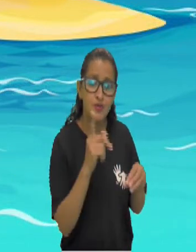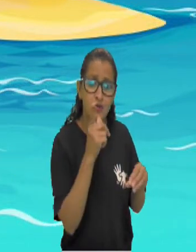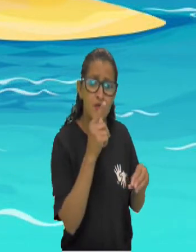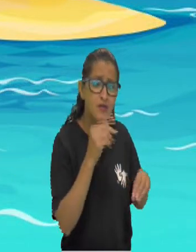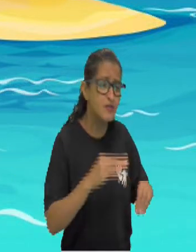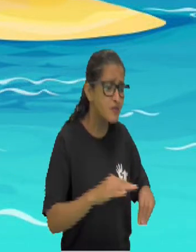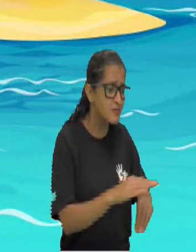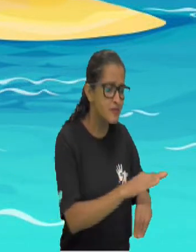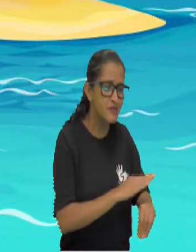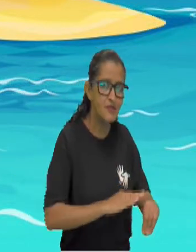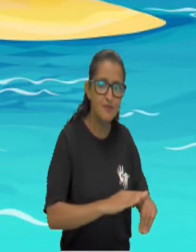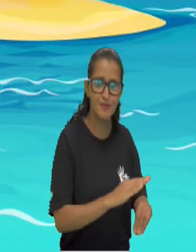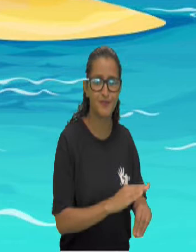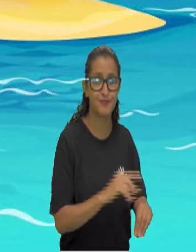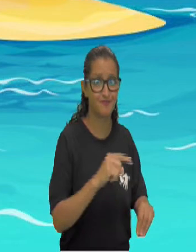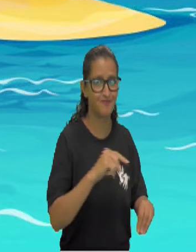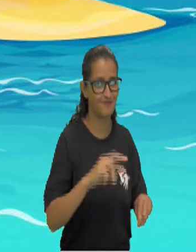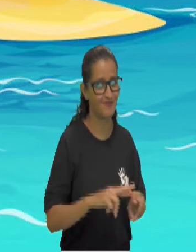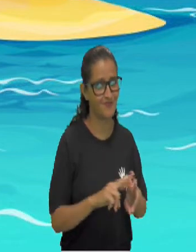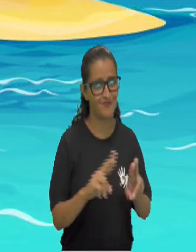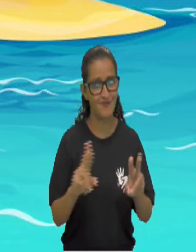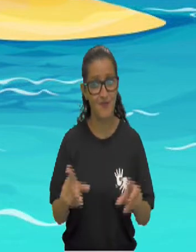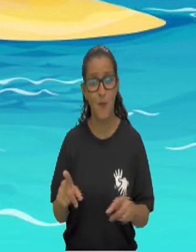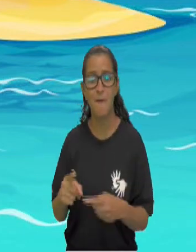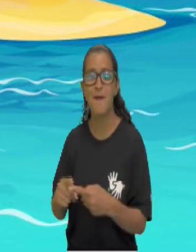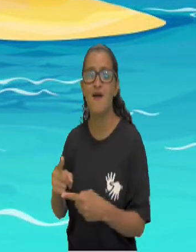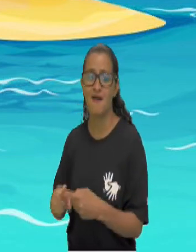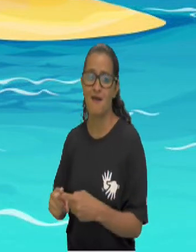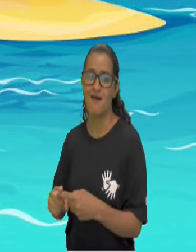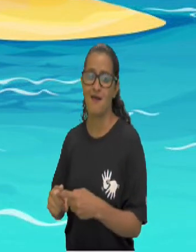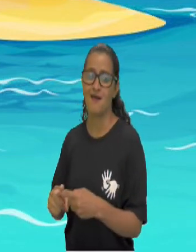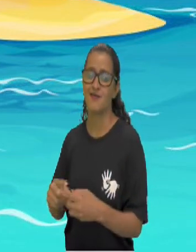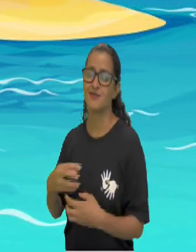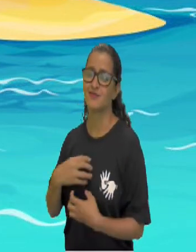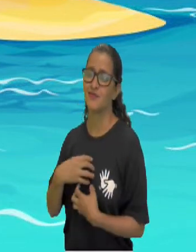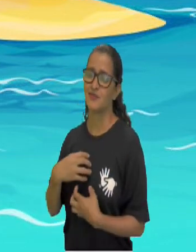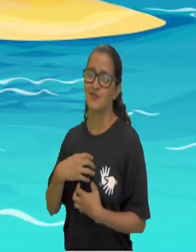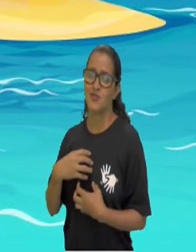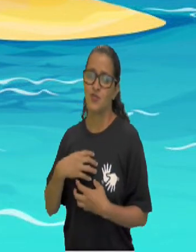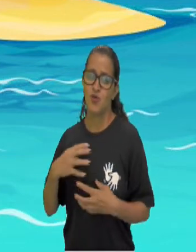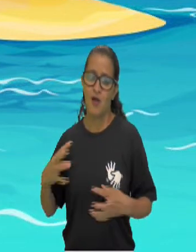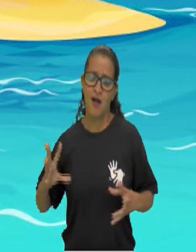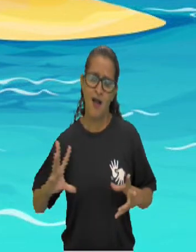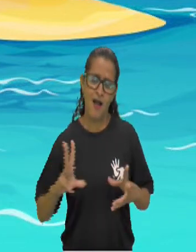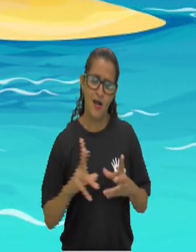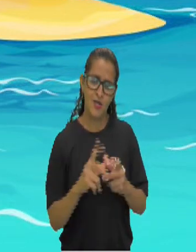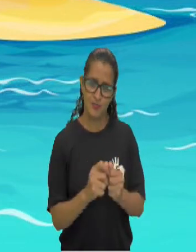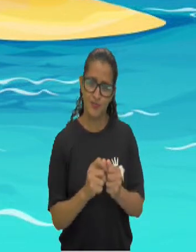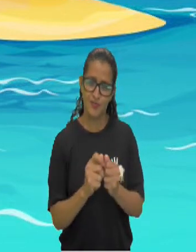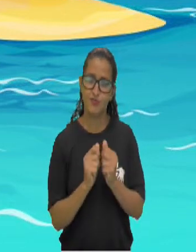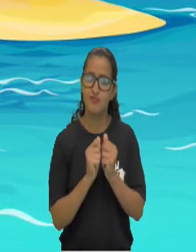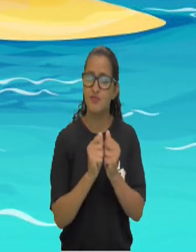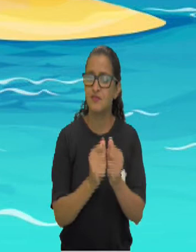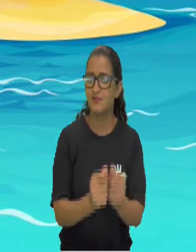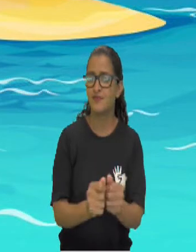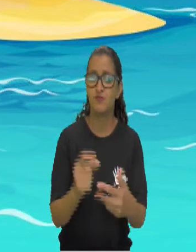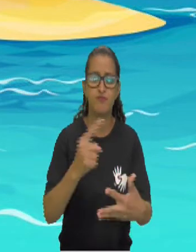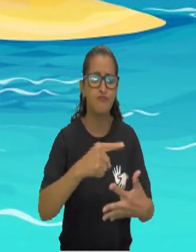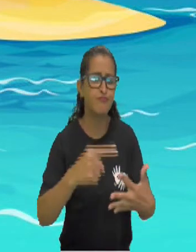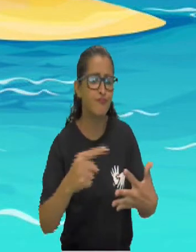diferente. É a ilha dos sentimentos, onde moravam todos os sentimentos. O amor, a alegria,